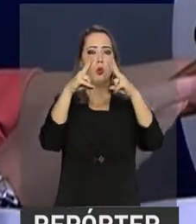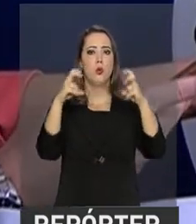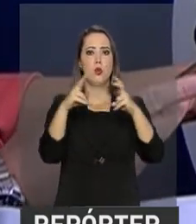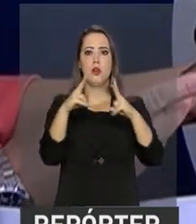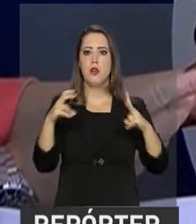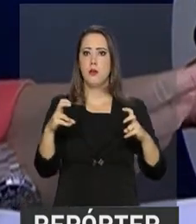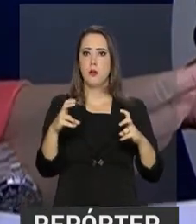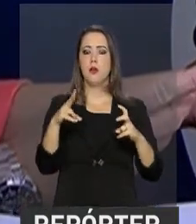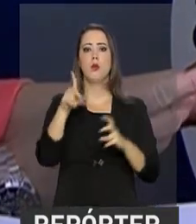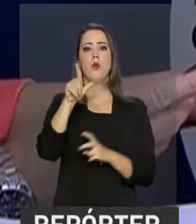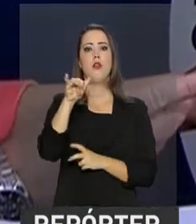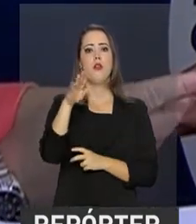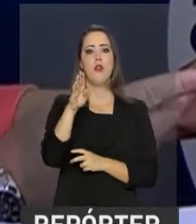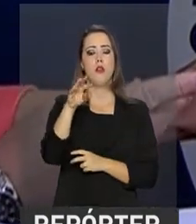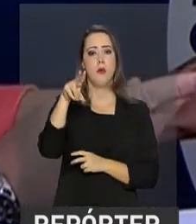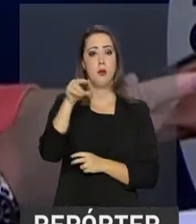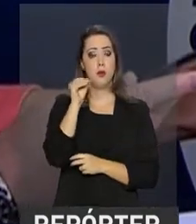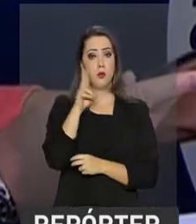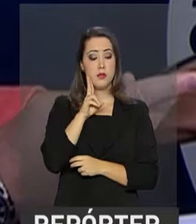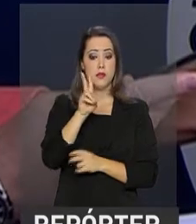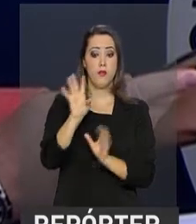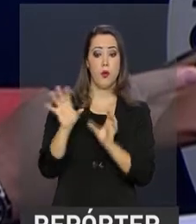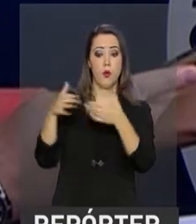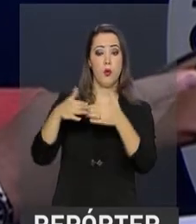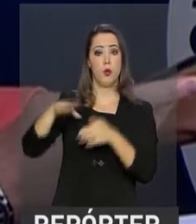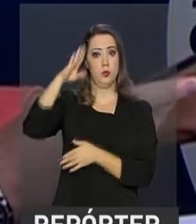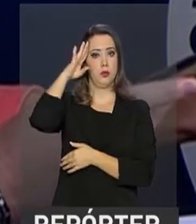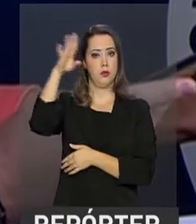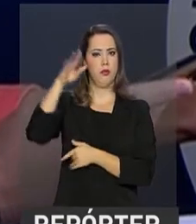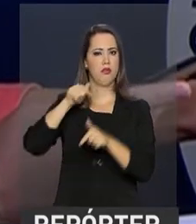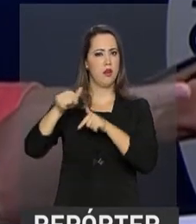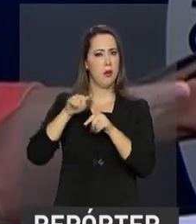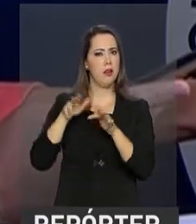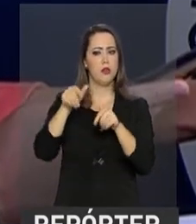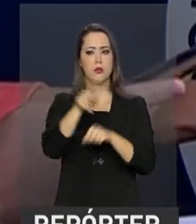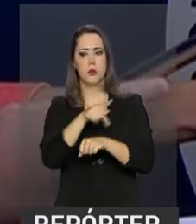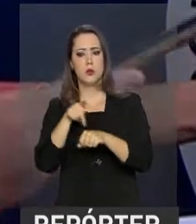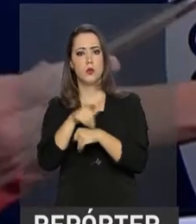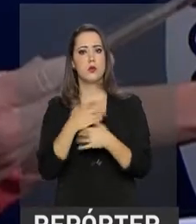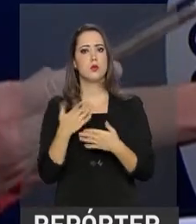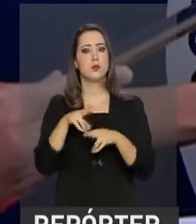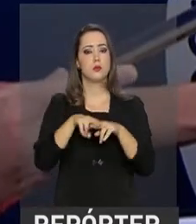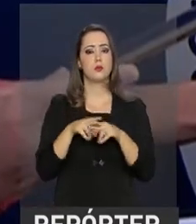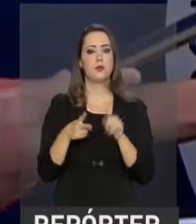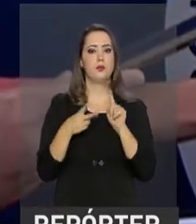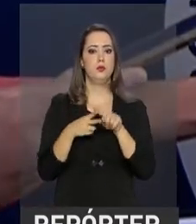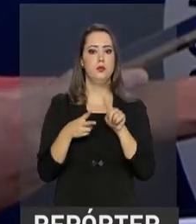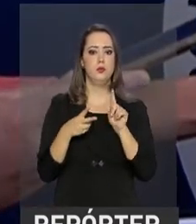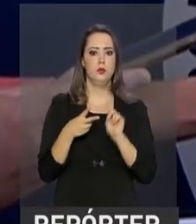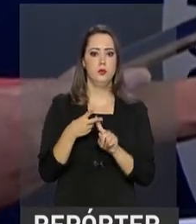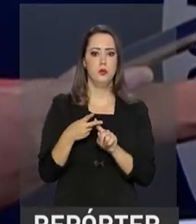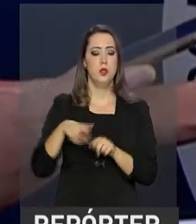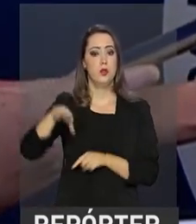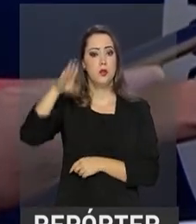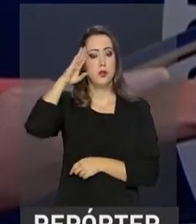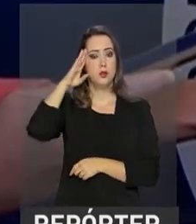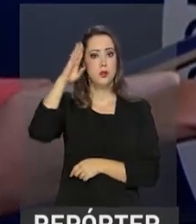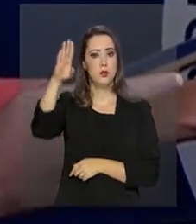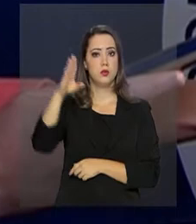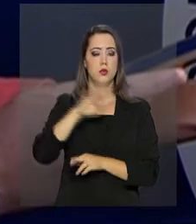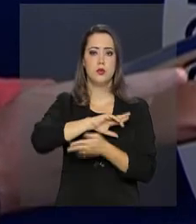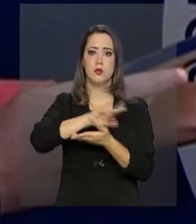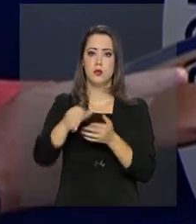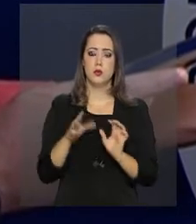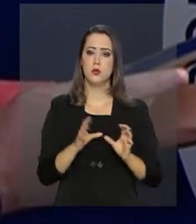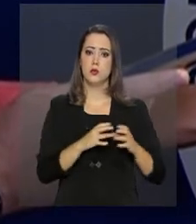Armadas em todas essas ocasiões. Noto que no momento em que, são dois momentos, é um momento em que os oficiais generais, os vários